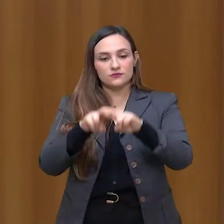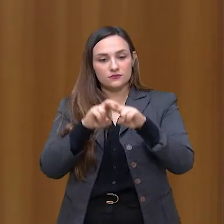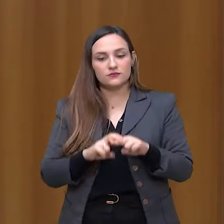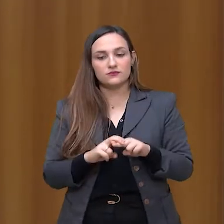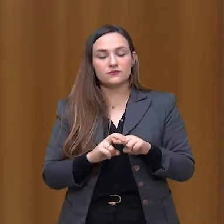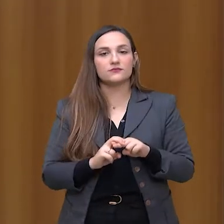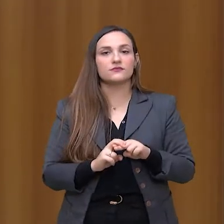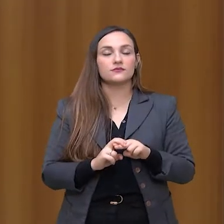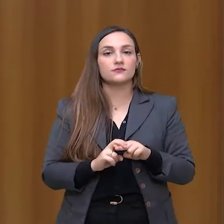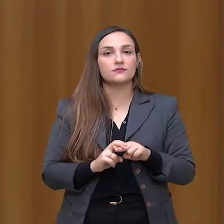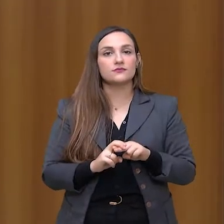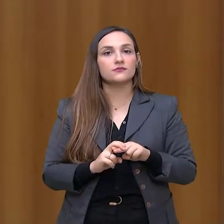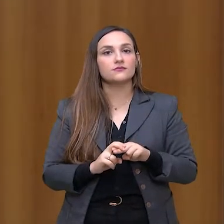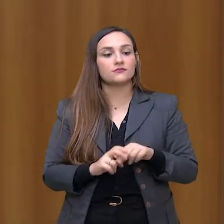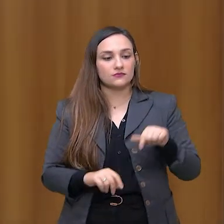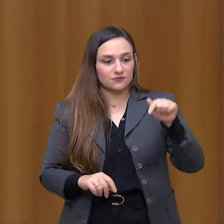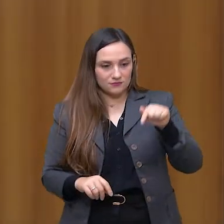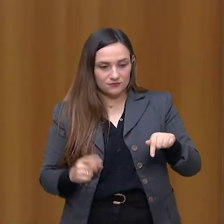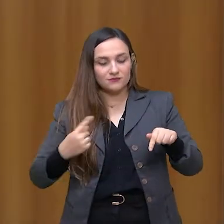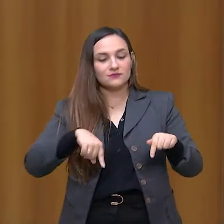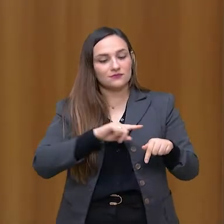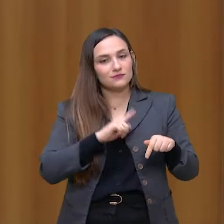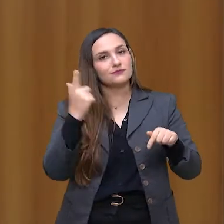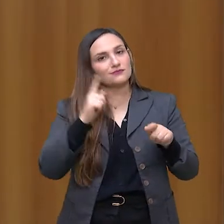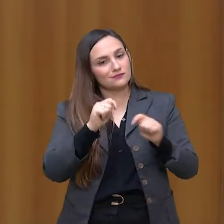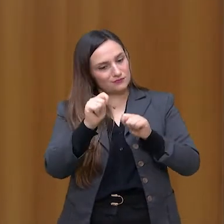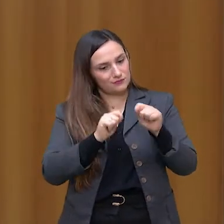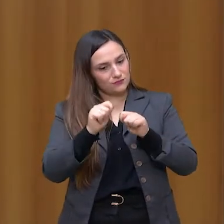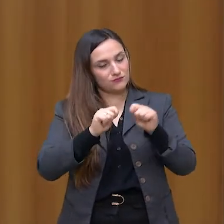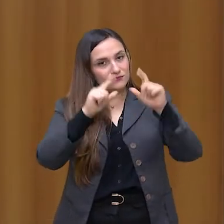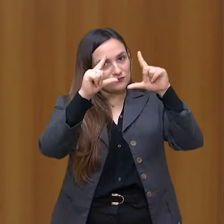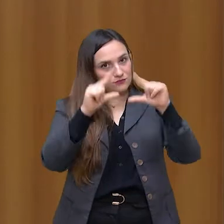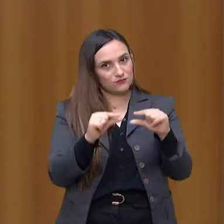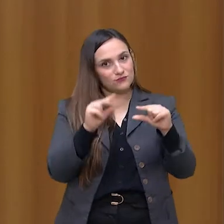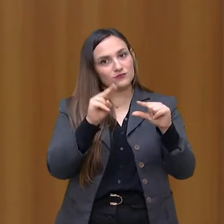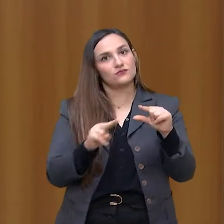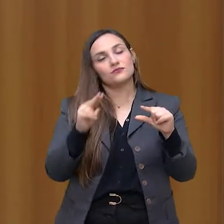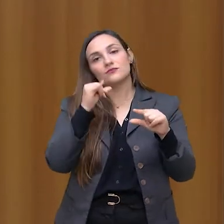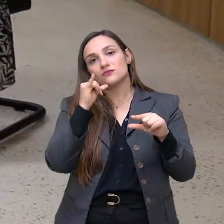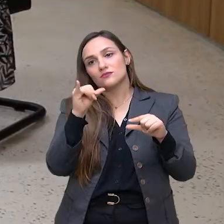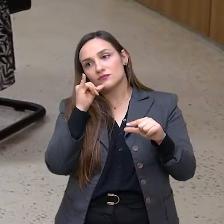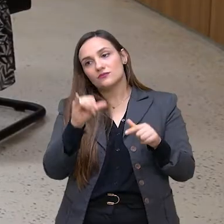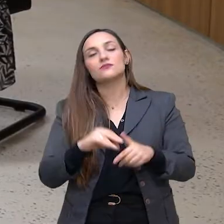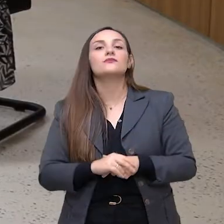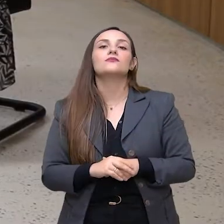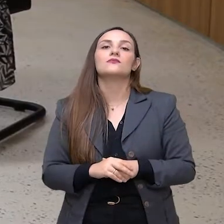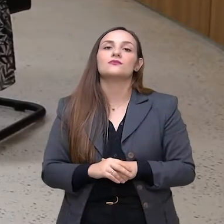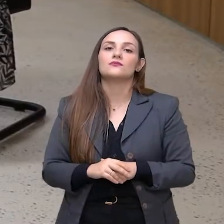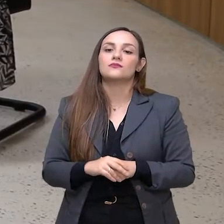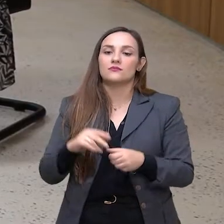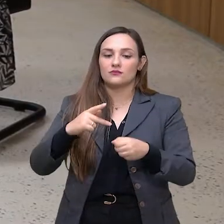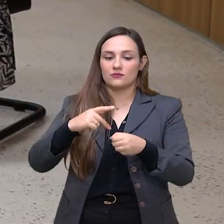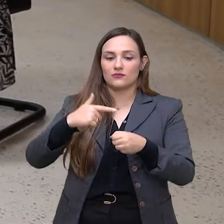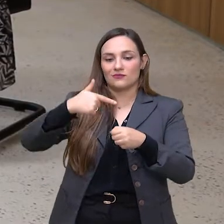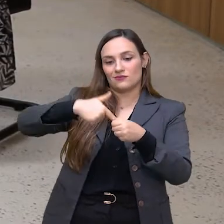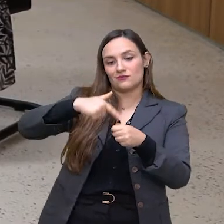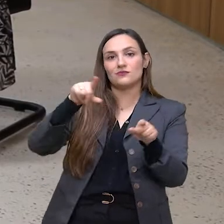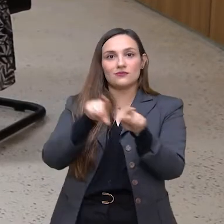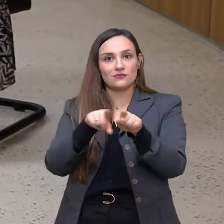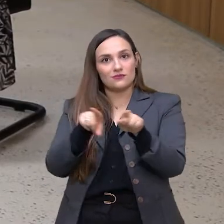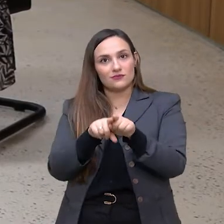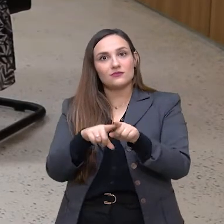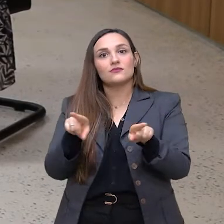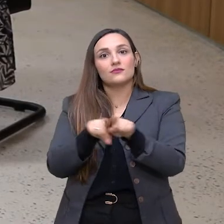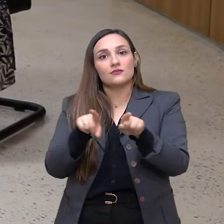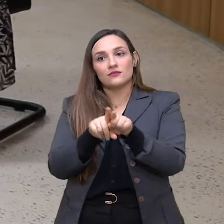aos veículos, a gente tem conseguido reduzir consumo de energia, consumo de combustível